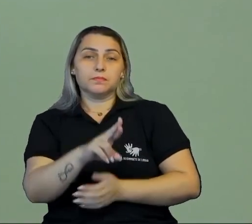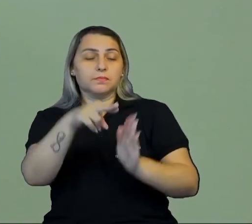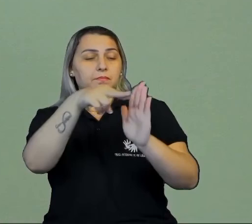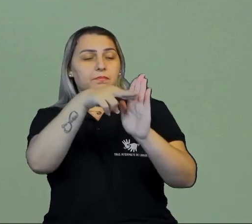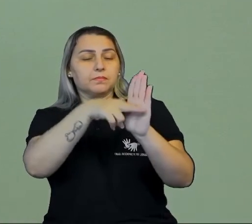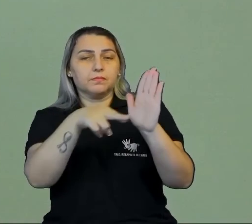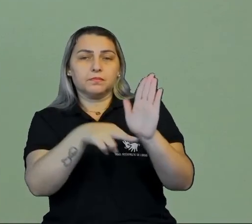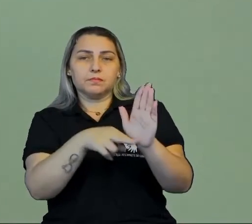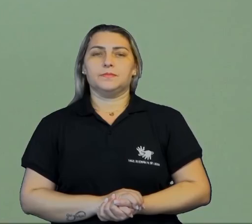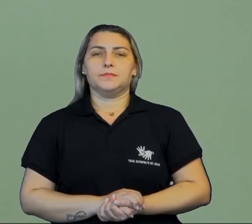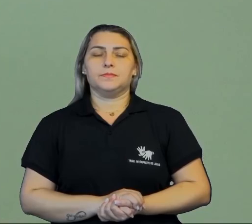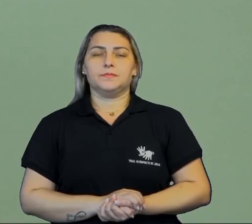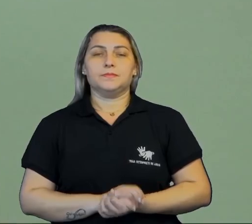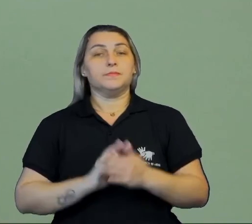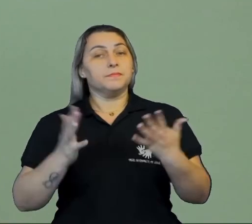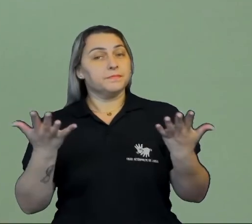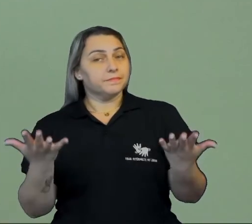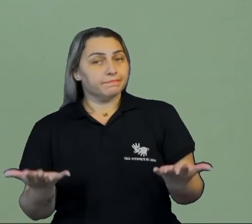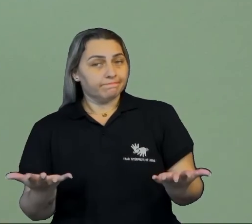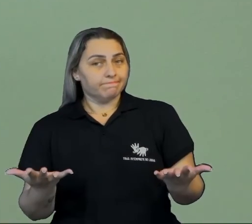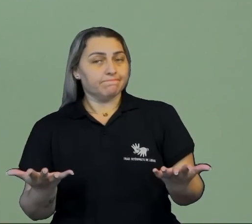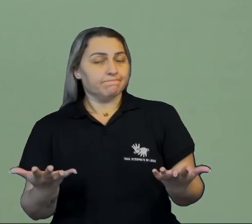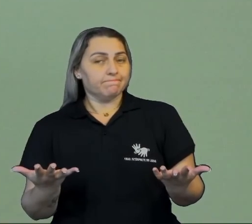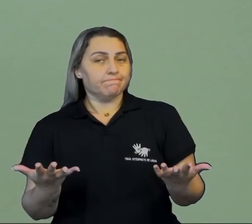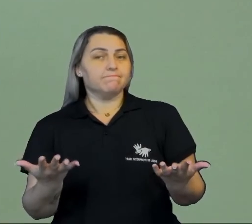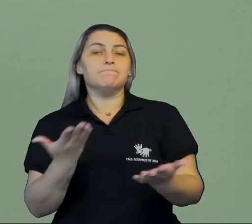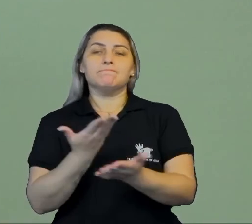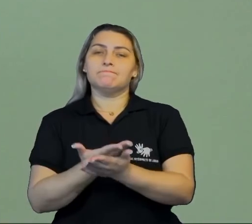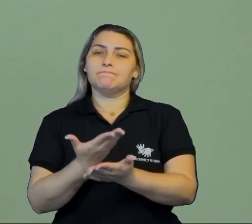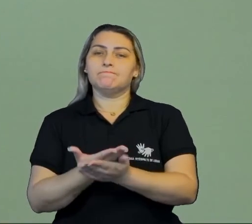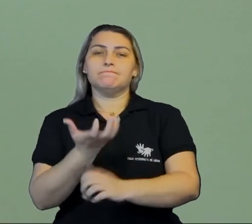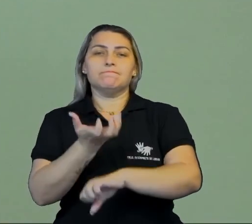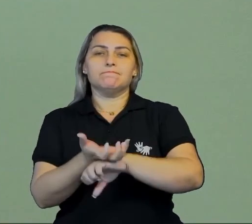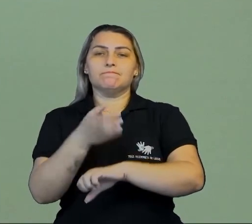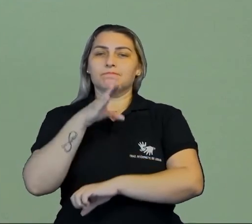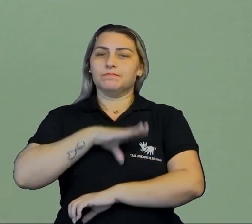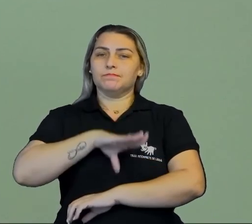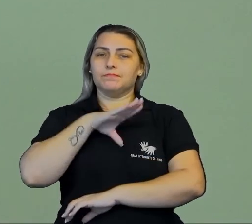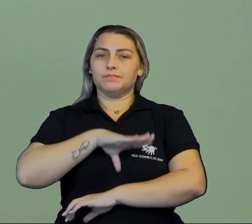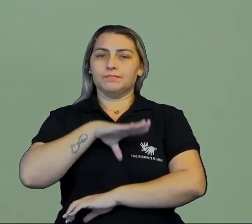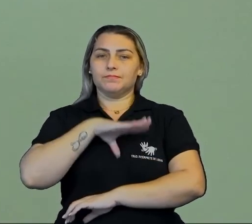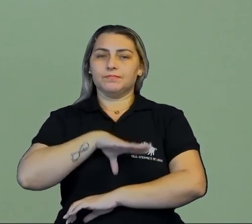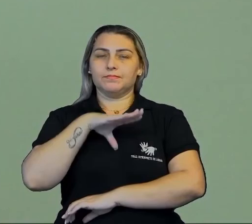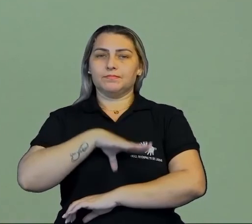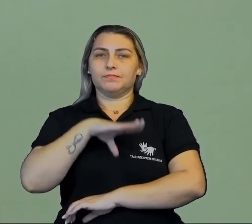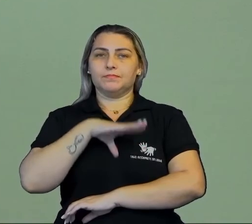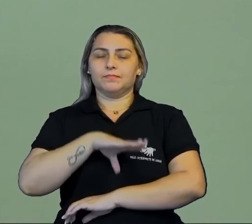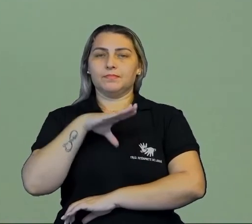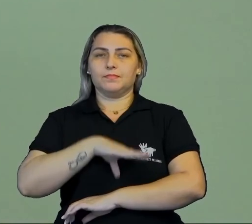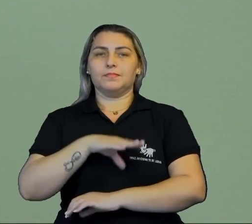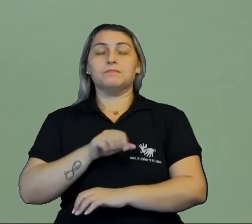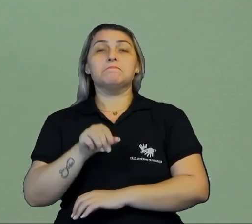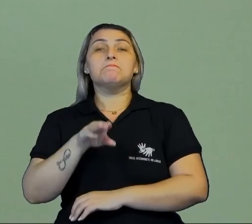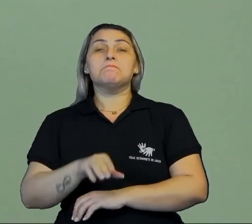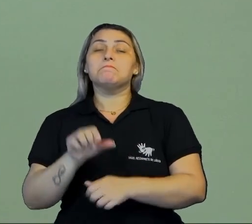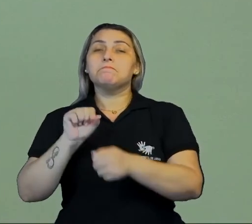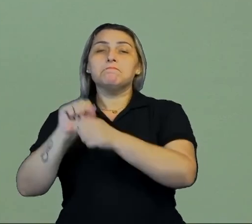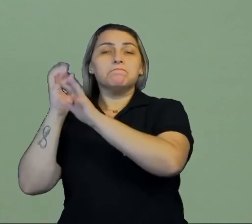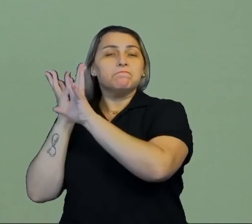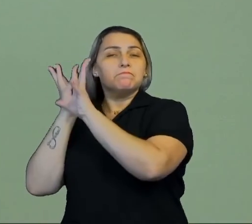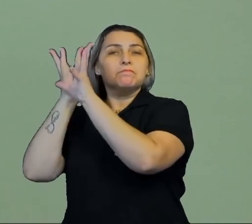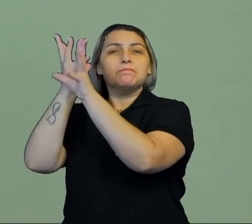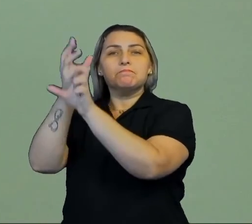normas gramaticais. E essa foi mais uma aula do componente curricular de língua portuguesa. Quem quiser fazer